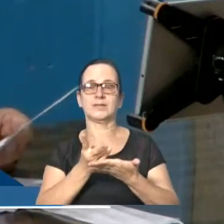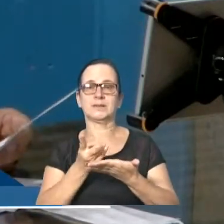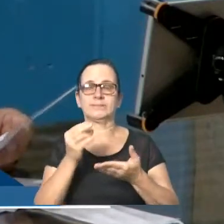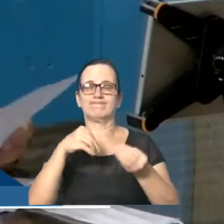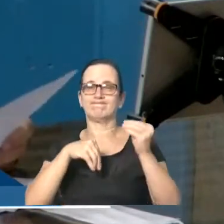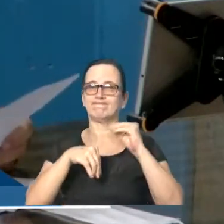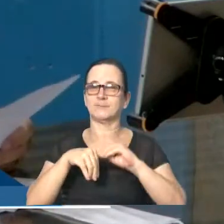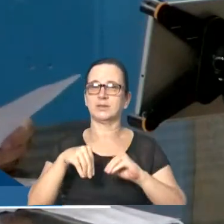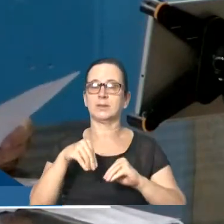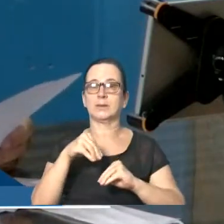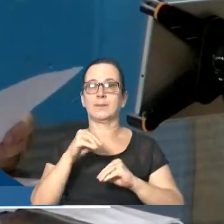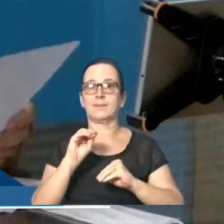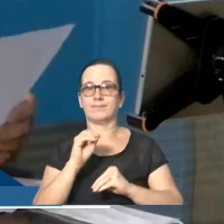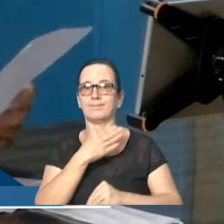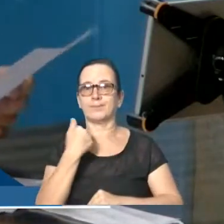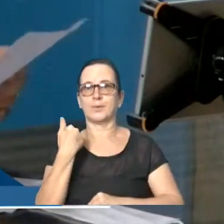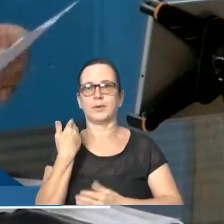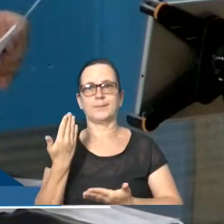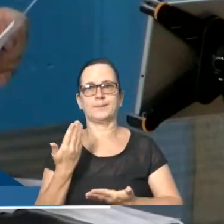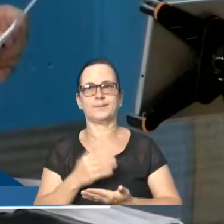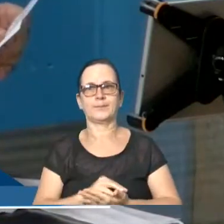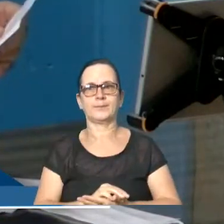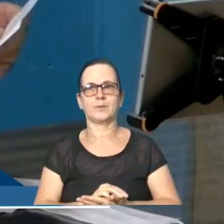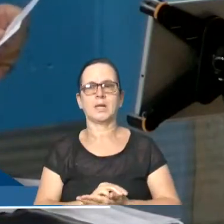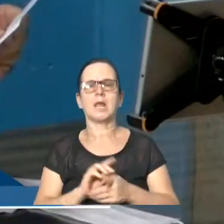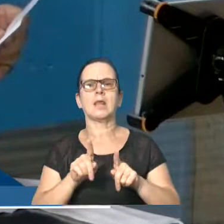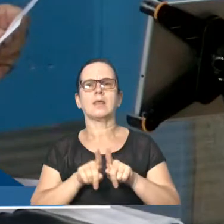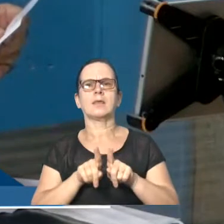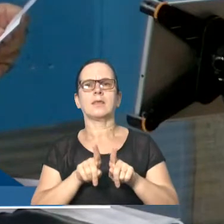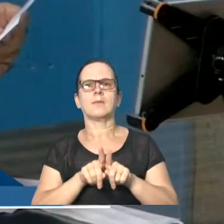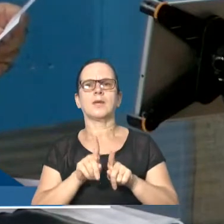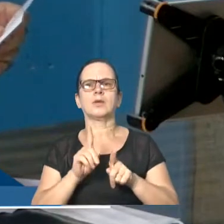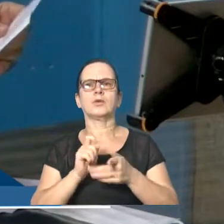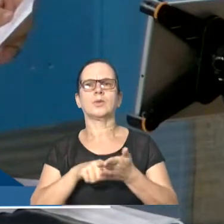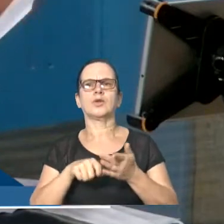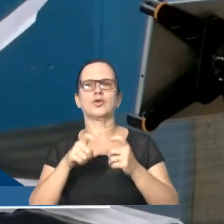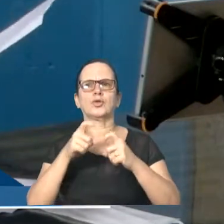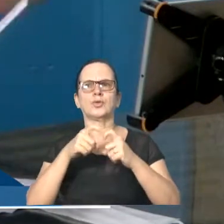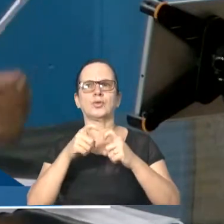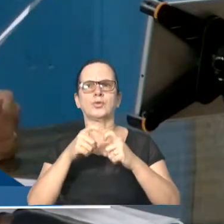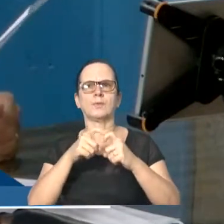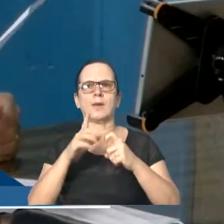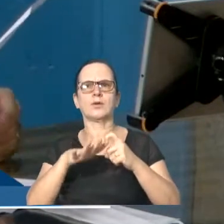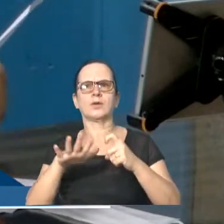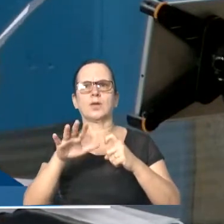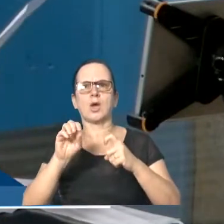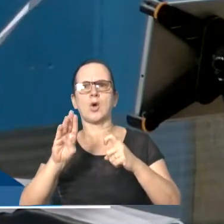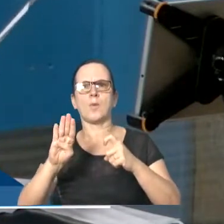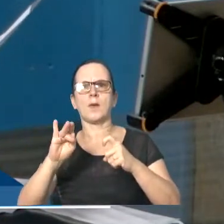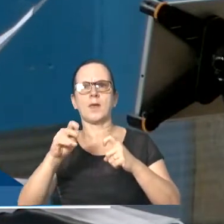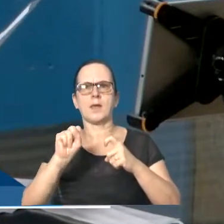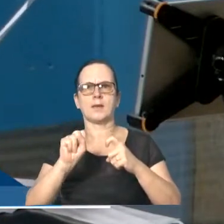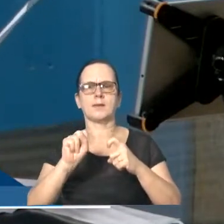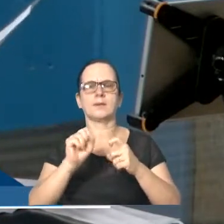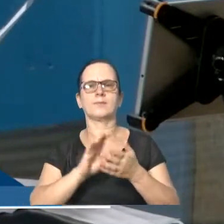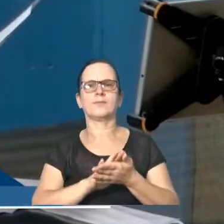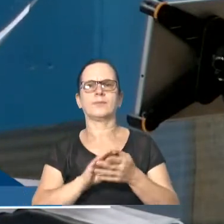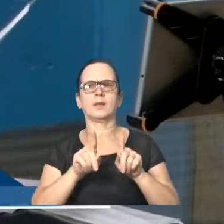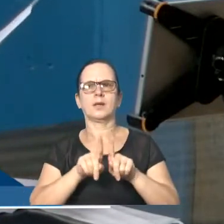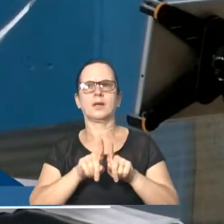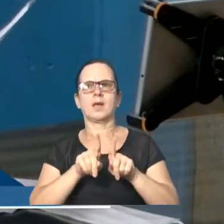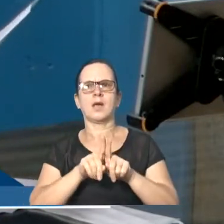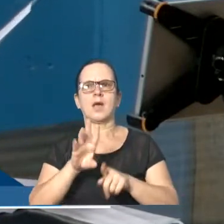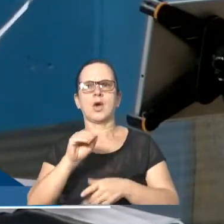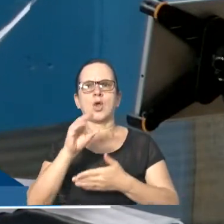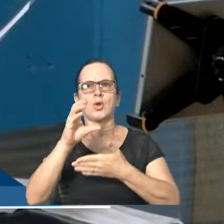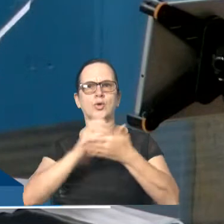corre o risco de morrer. Verificar a disponibilidade de médicos nas UBSs. Quanto do aditivo ao